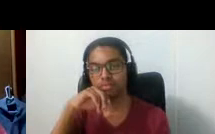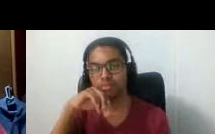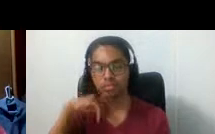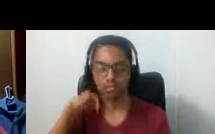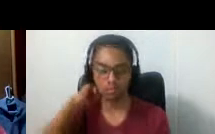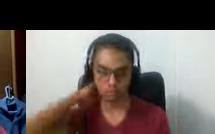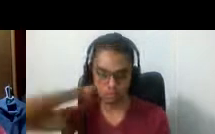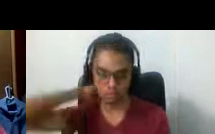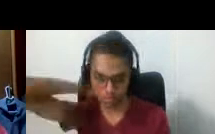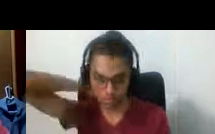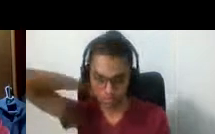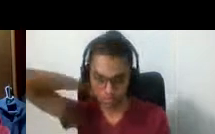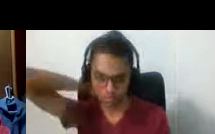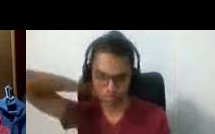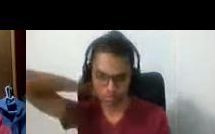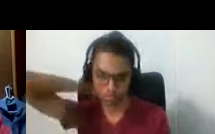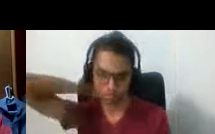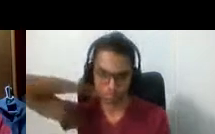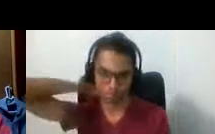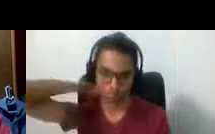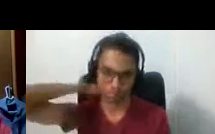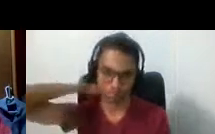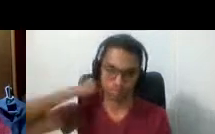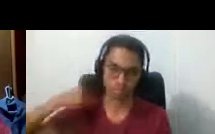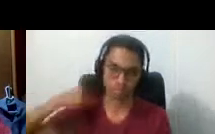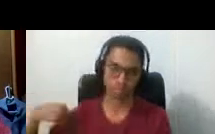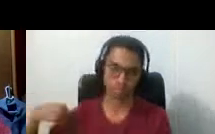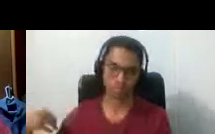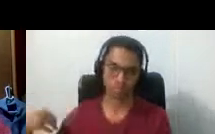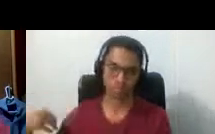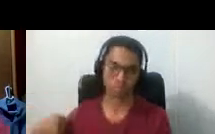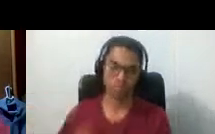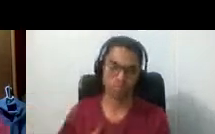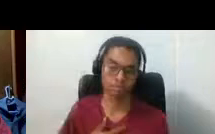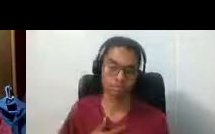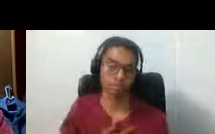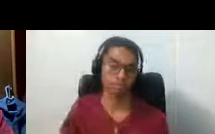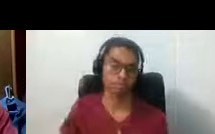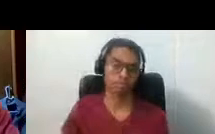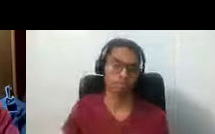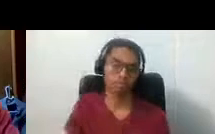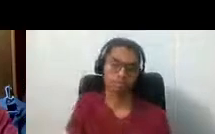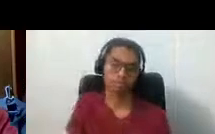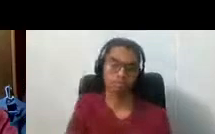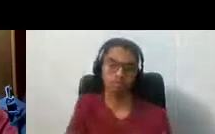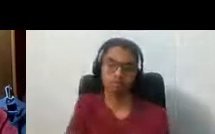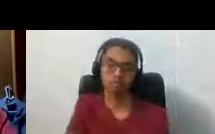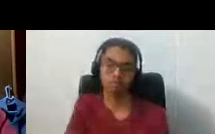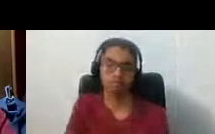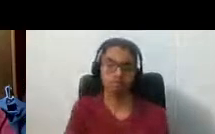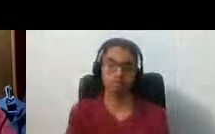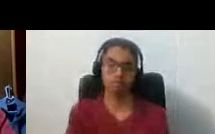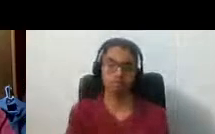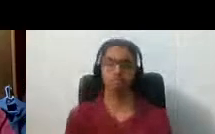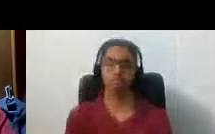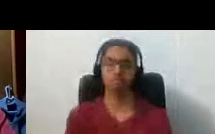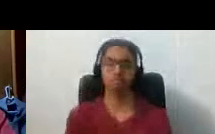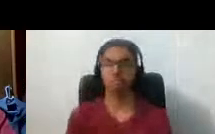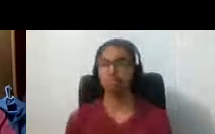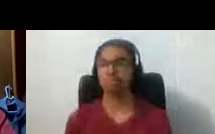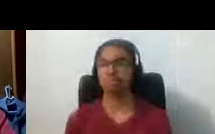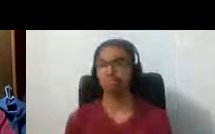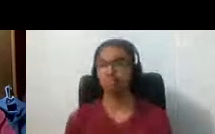Se você pega uma borracha de espuma, ela vai ter um peso muito menor. Se você pega uma bolinha de...